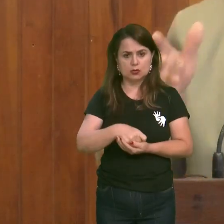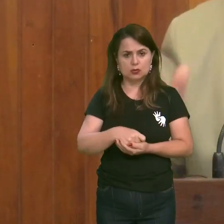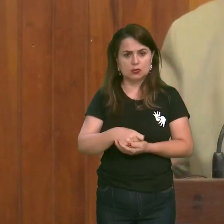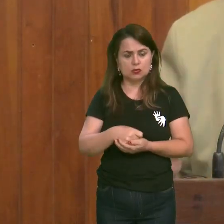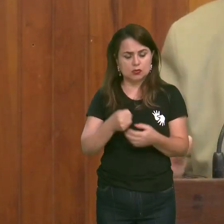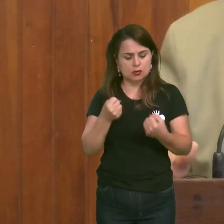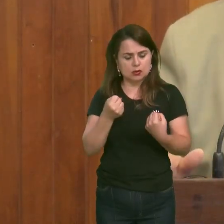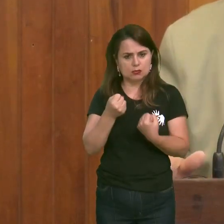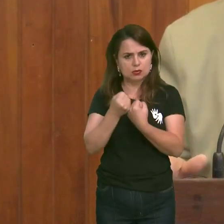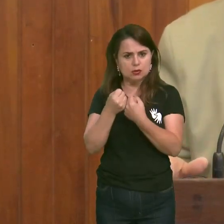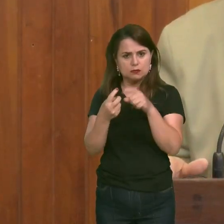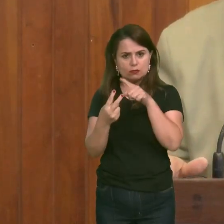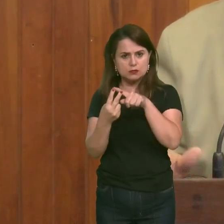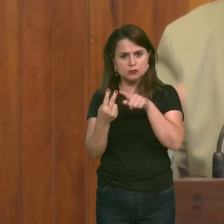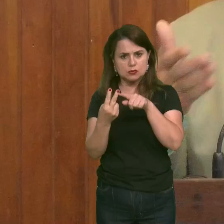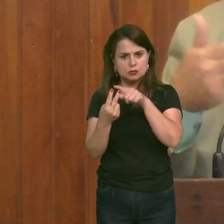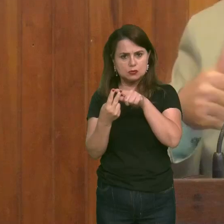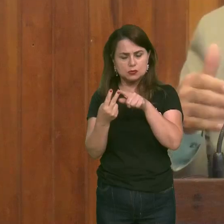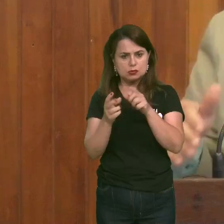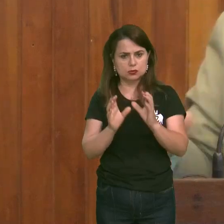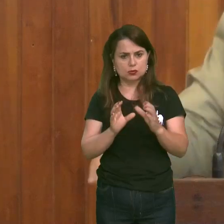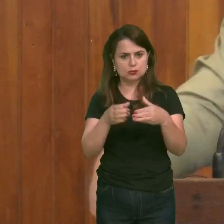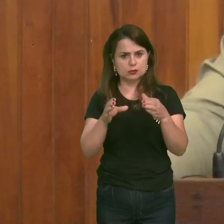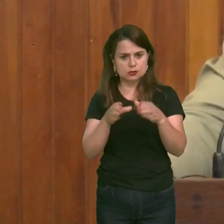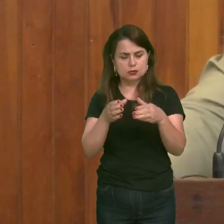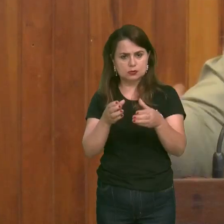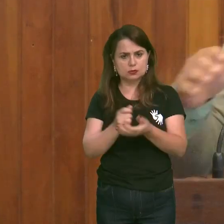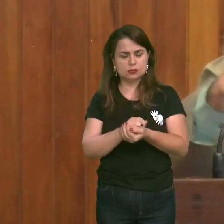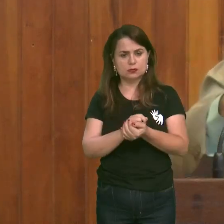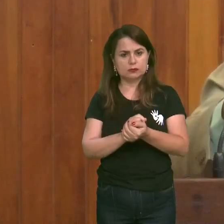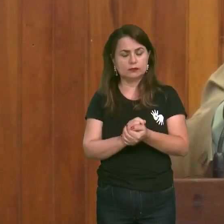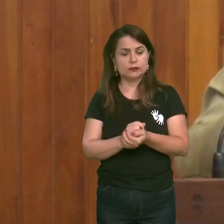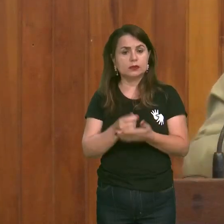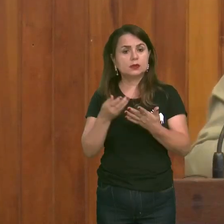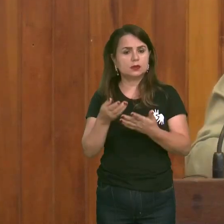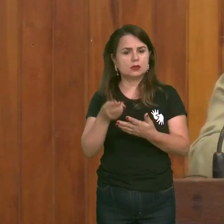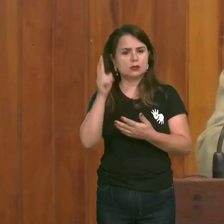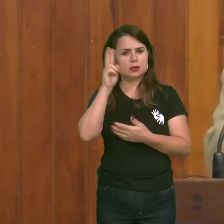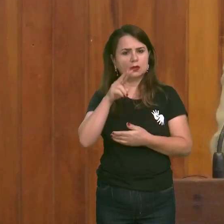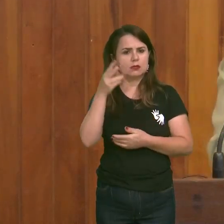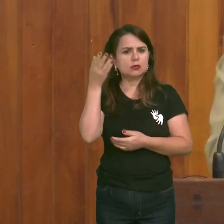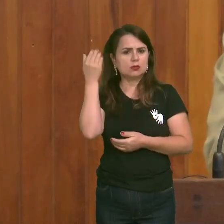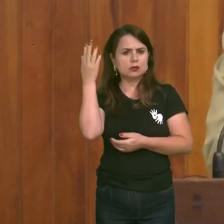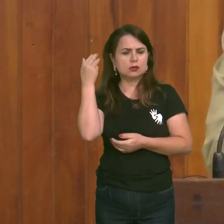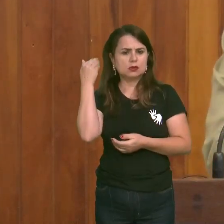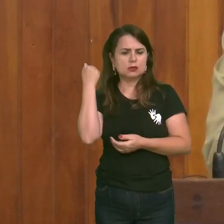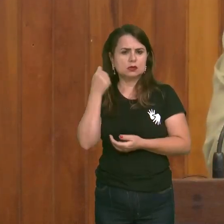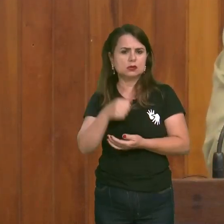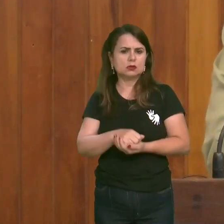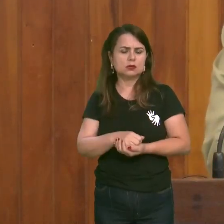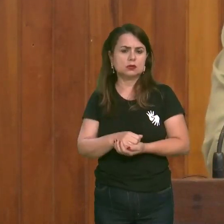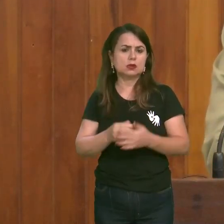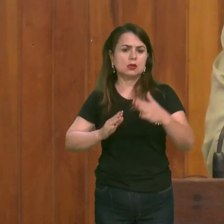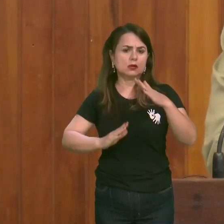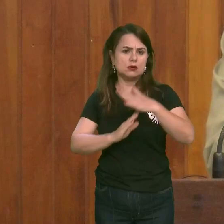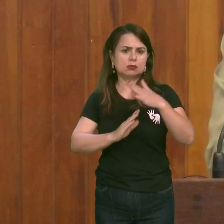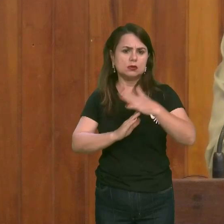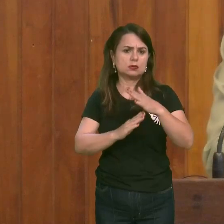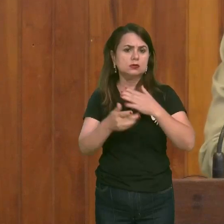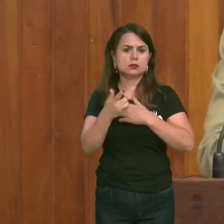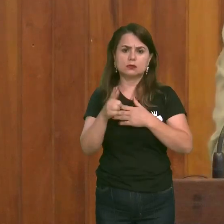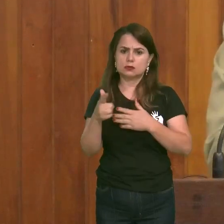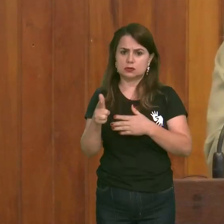auxiliava os dois na comissão e eu me lembro que naquela oportunidade não existia limites